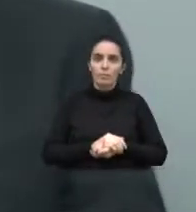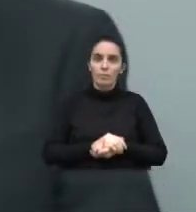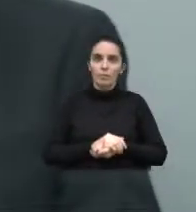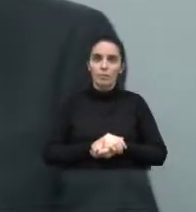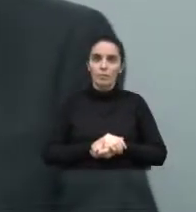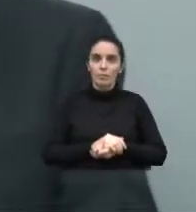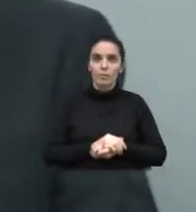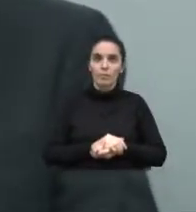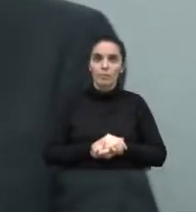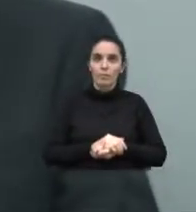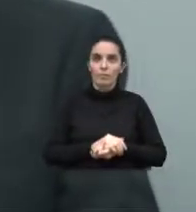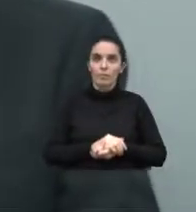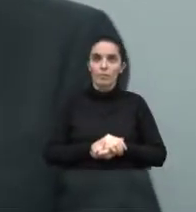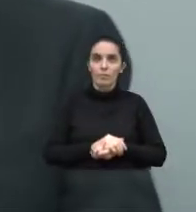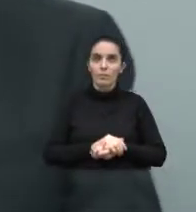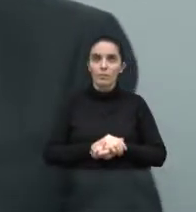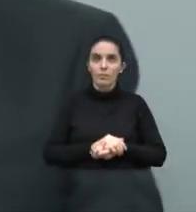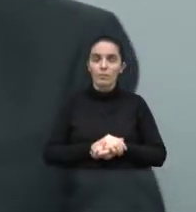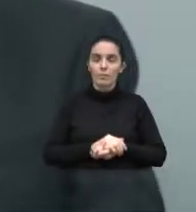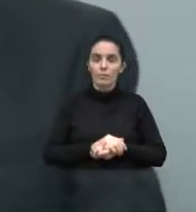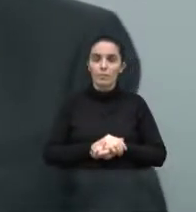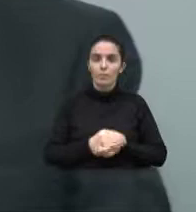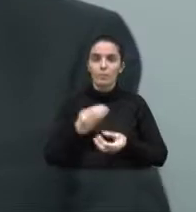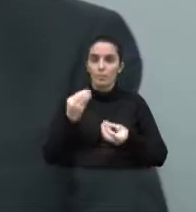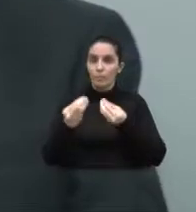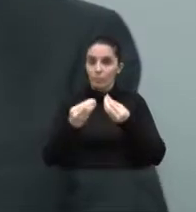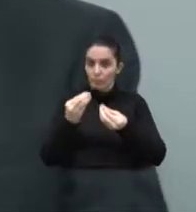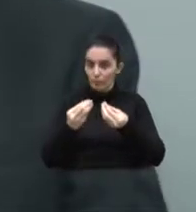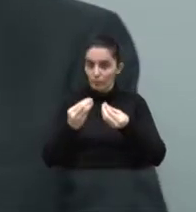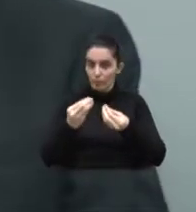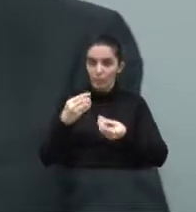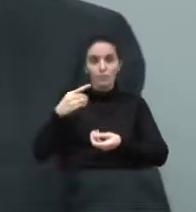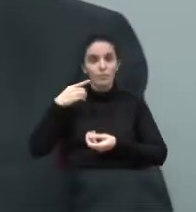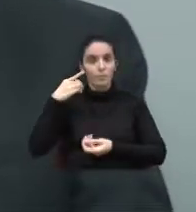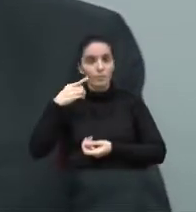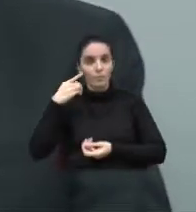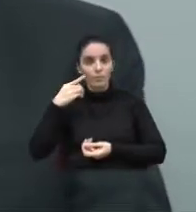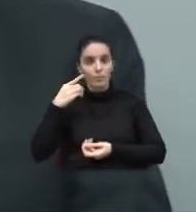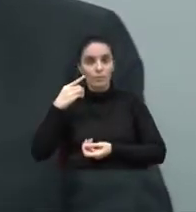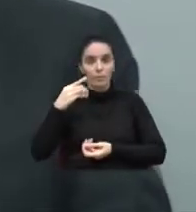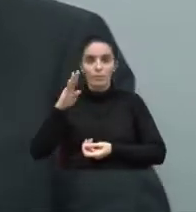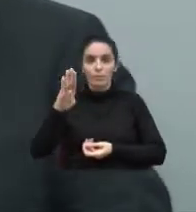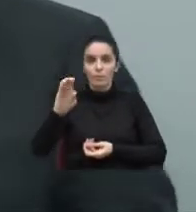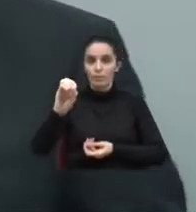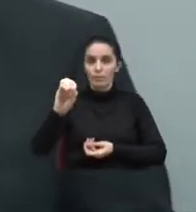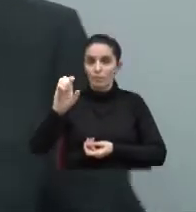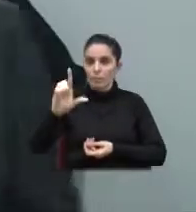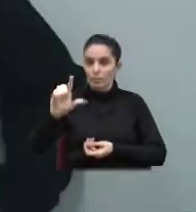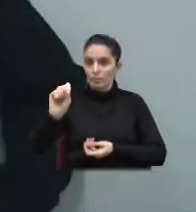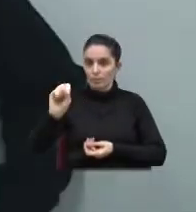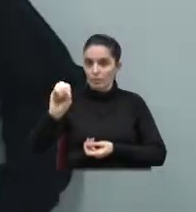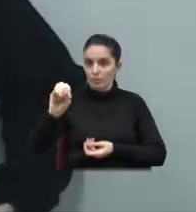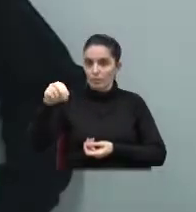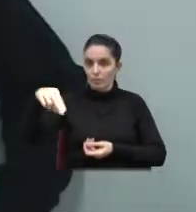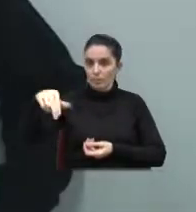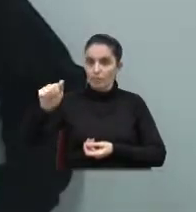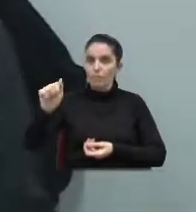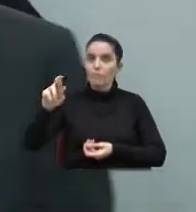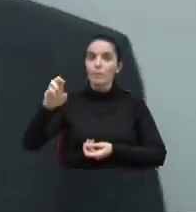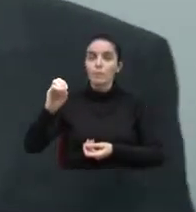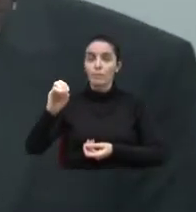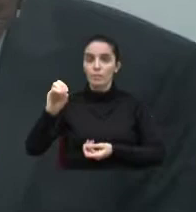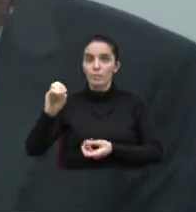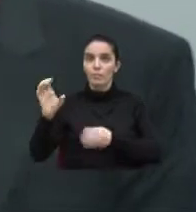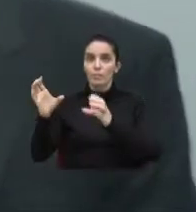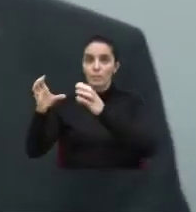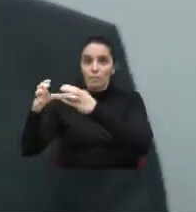ficar meio chateada. Como diz o deputado Jair Bolsonaro, que parece que vai para o partido do Jorge de Freitas,